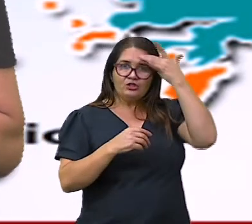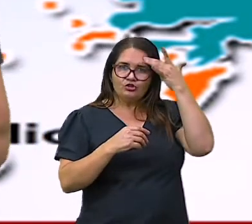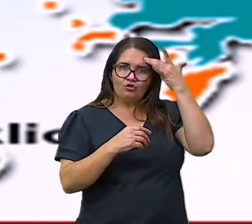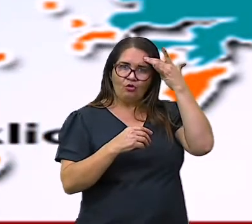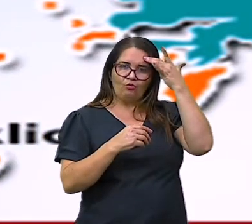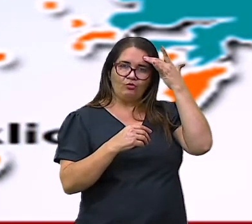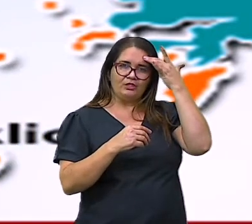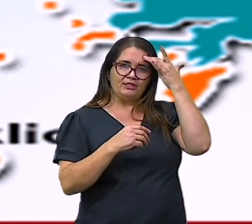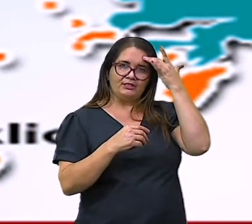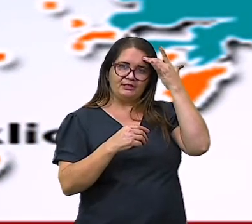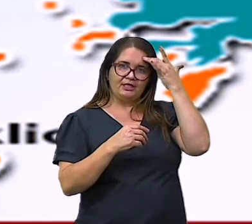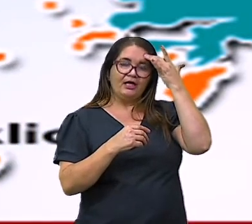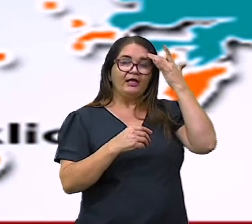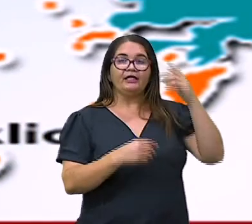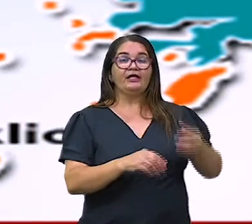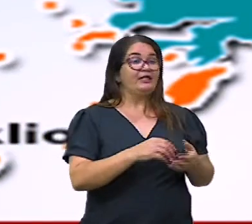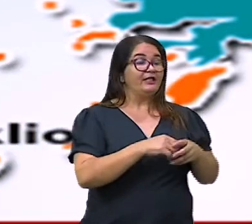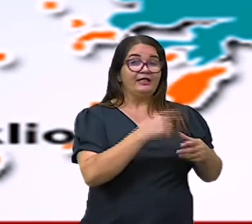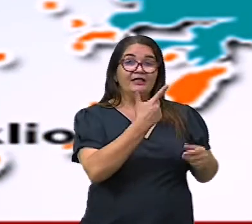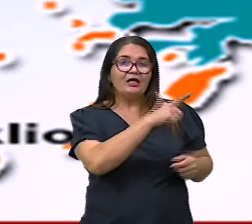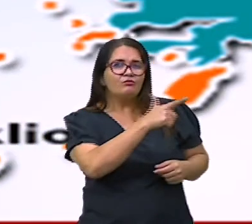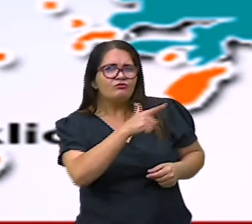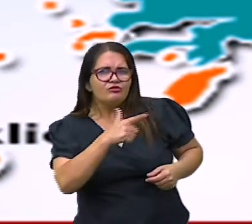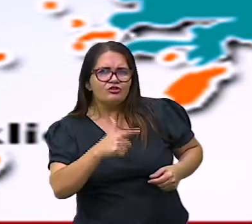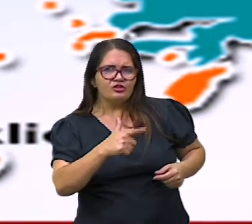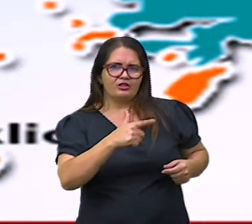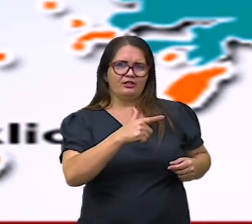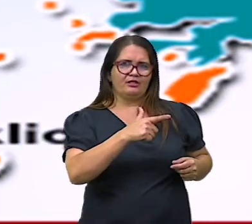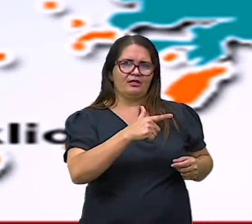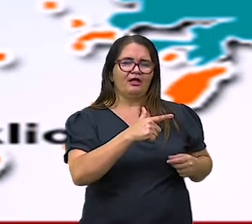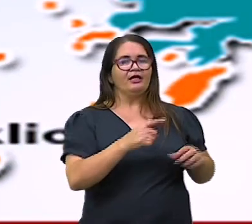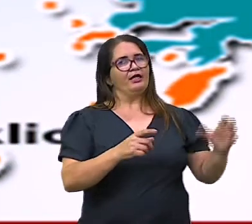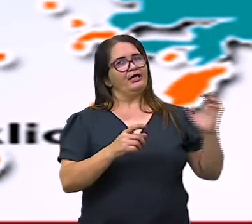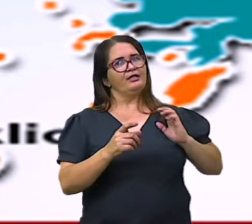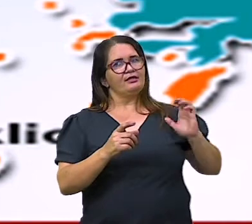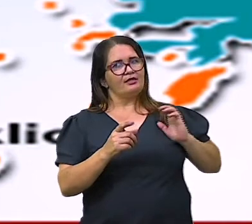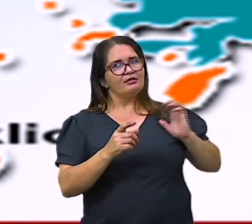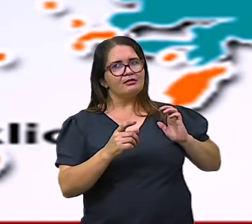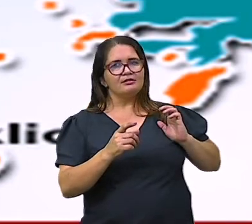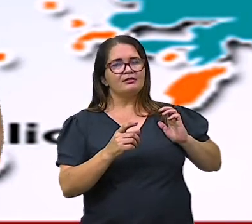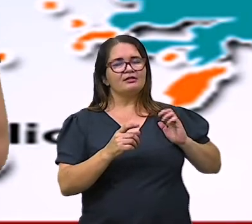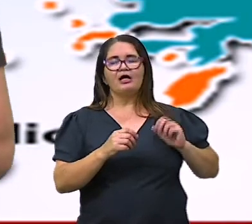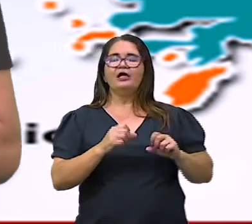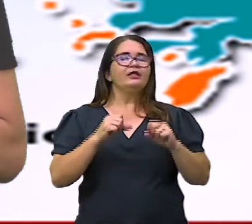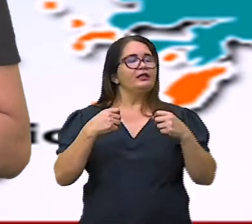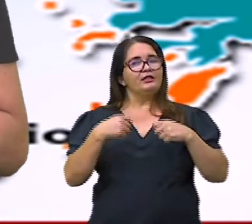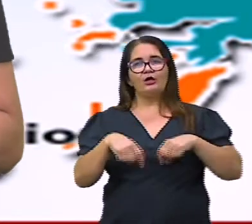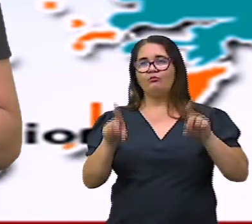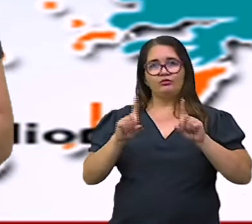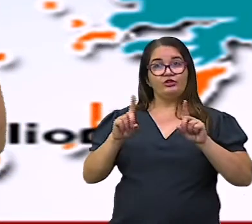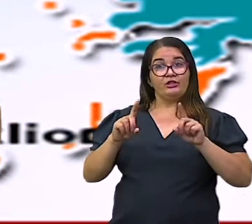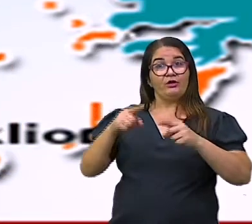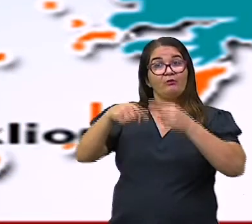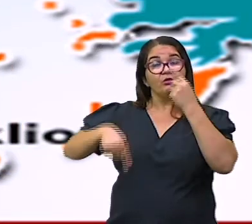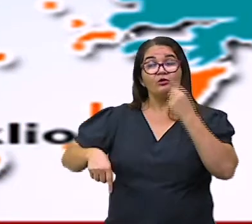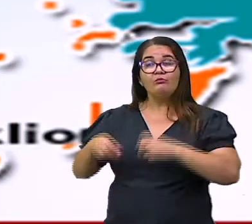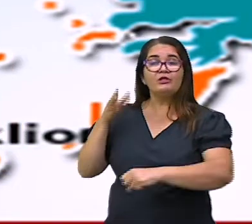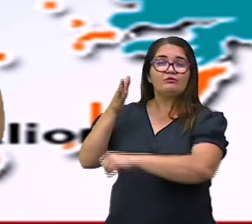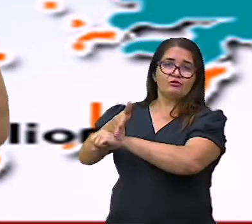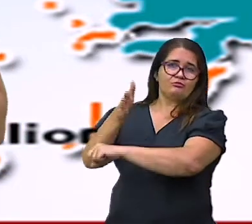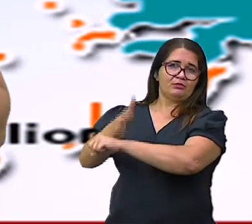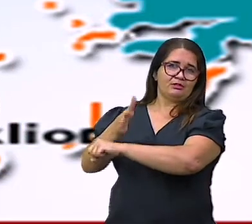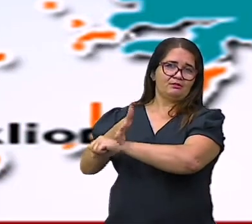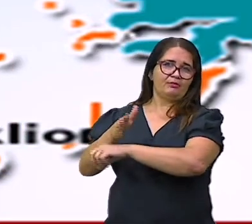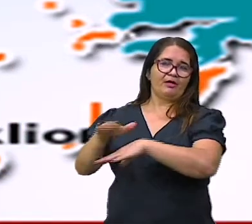da Assembleia. Entretanto, o grupo mais baixo desses 4, na pirâmide social, não